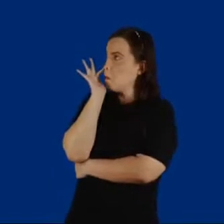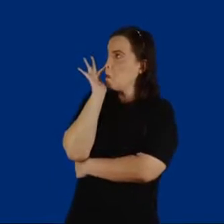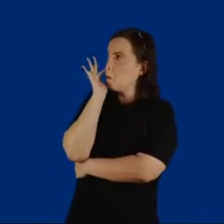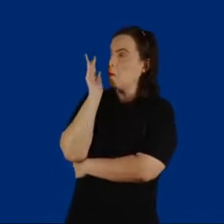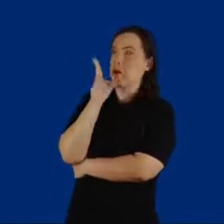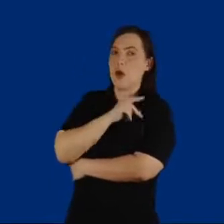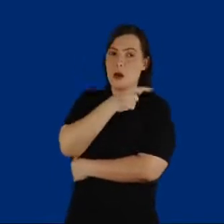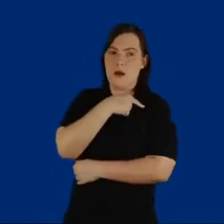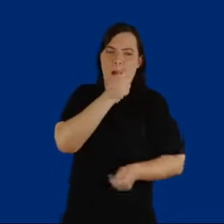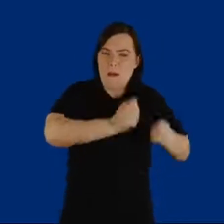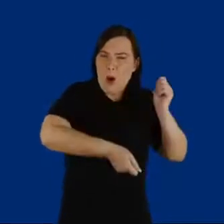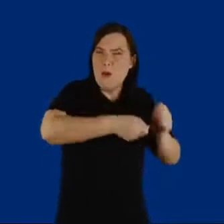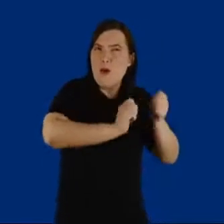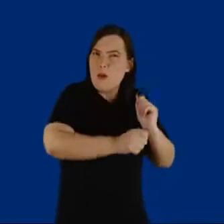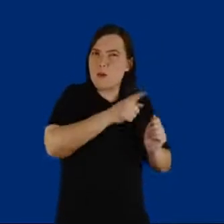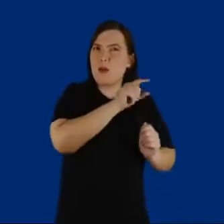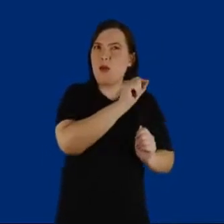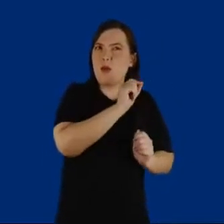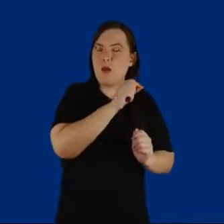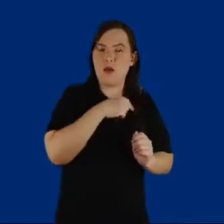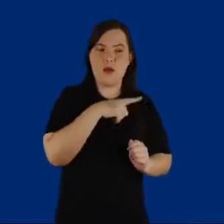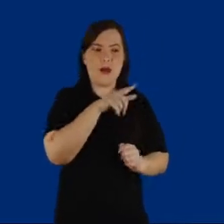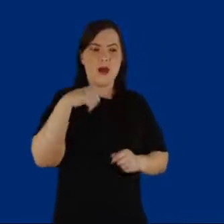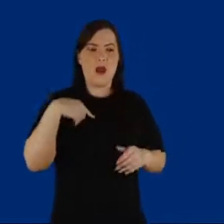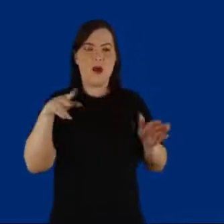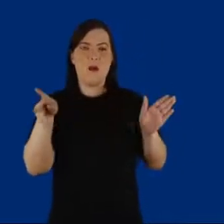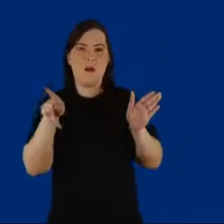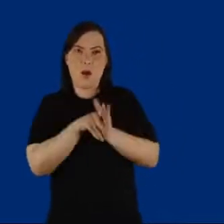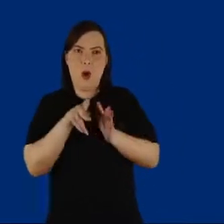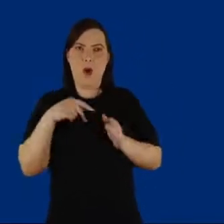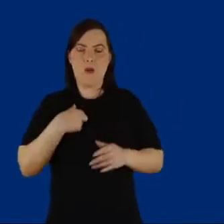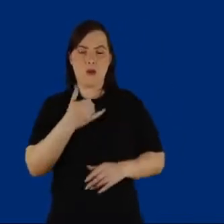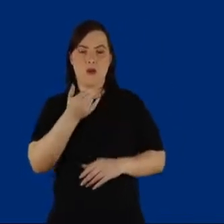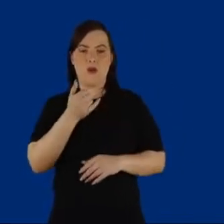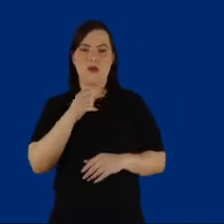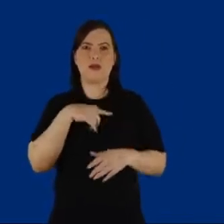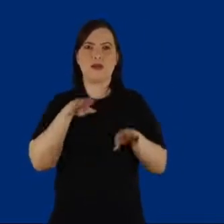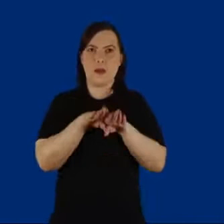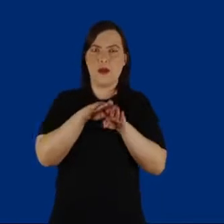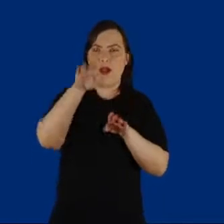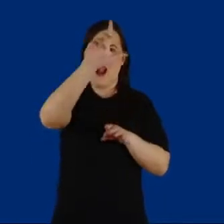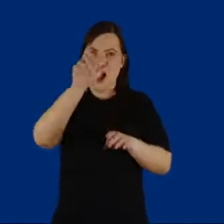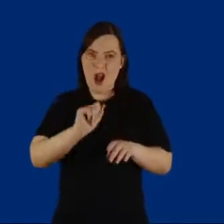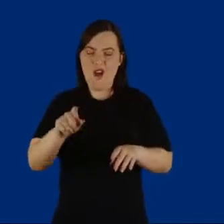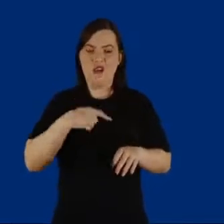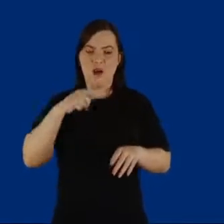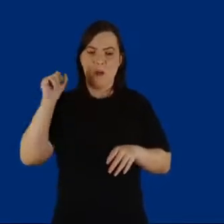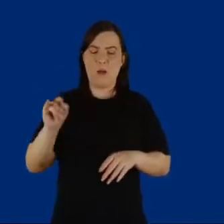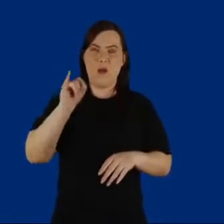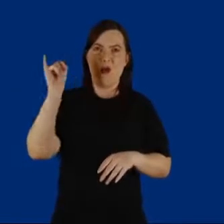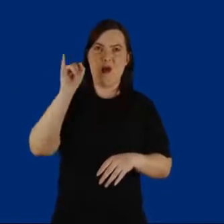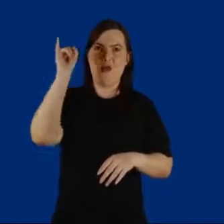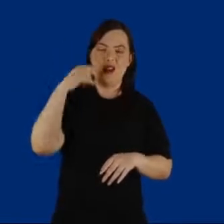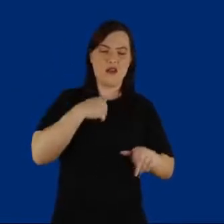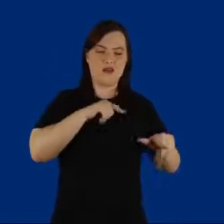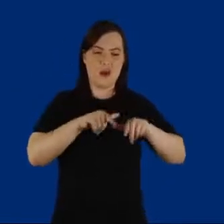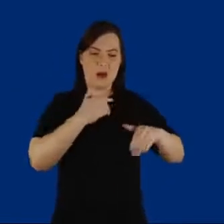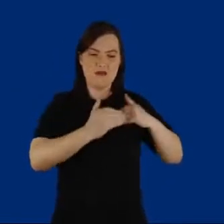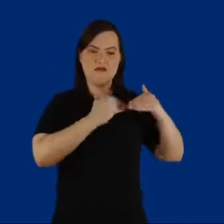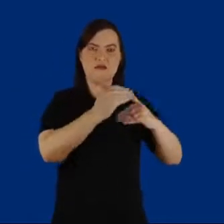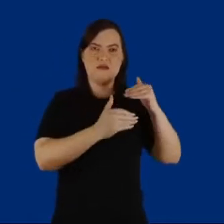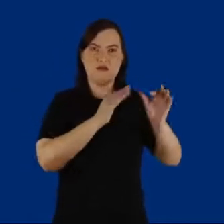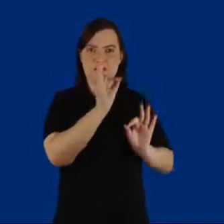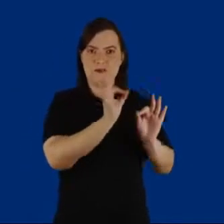da bateria se tornou um motivo africano muito popular, que foi muito importante nesse trabalho do